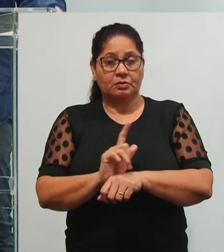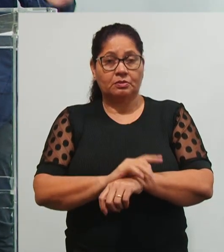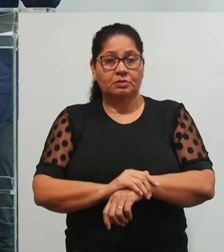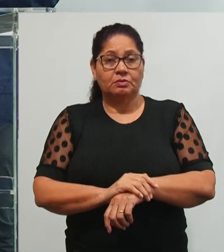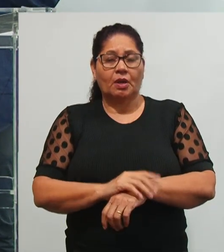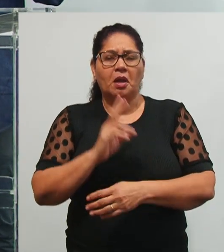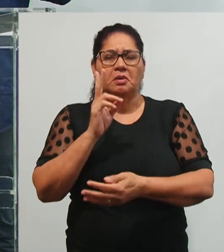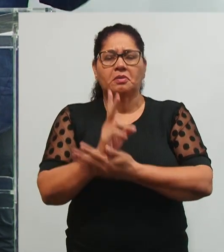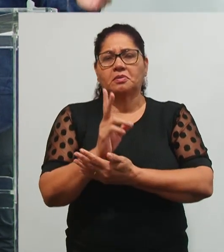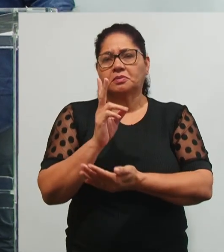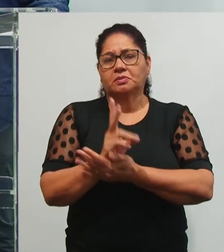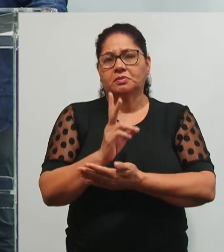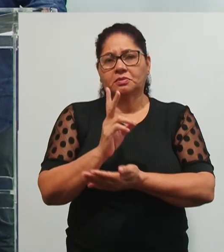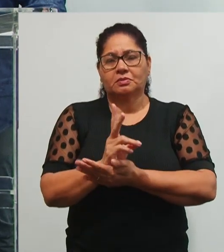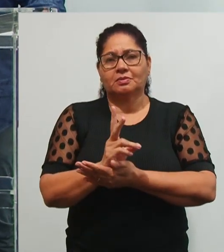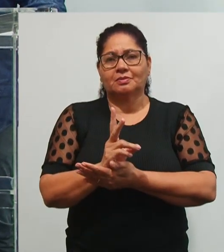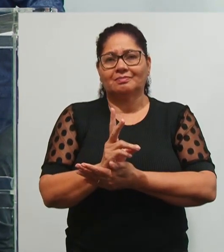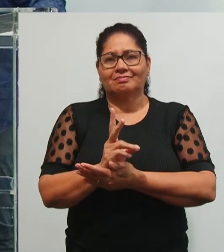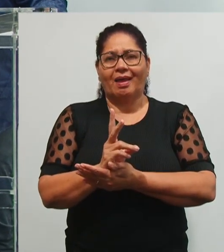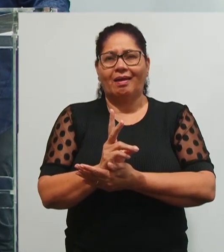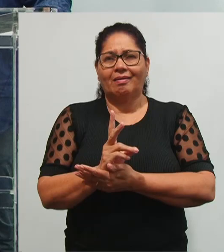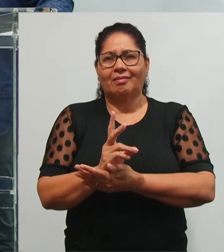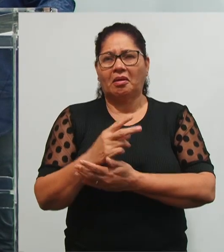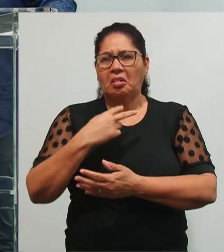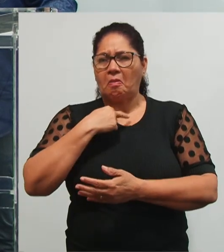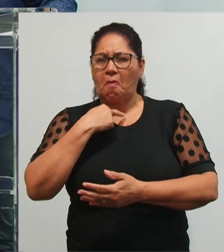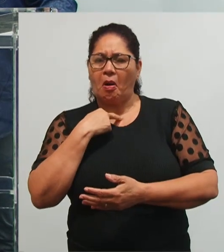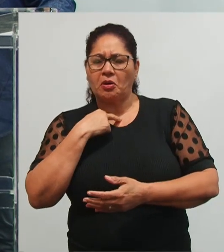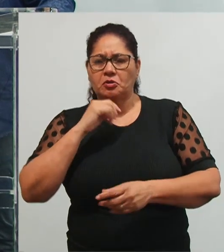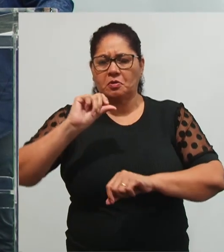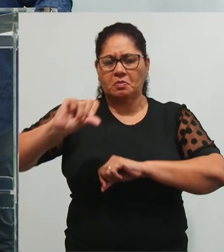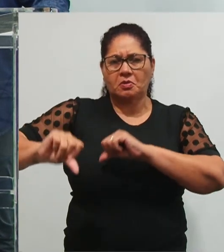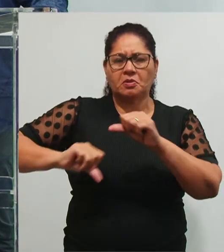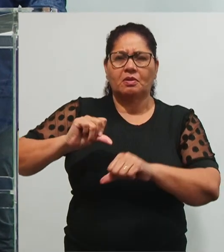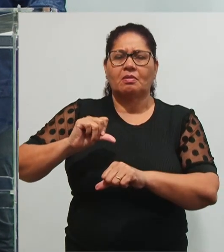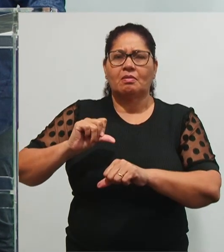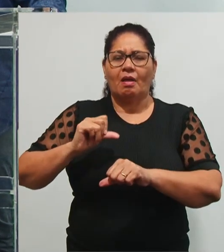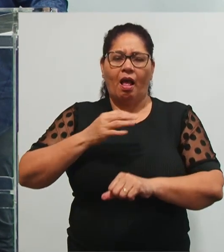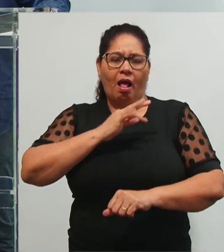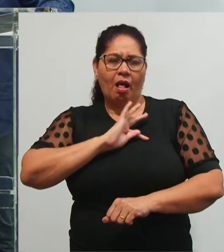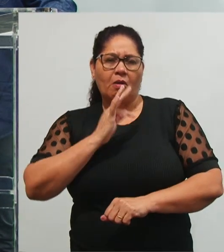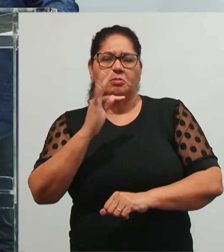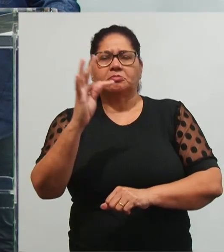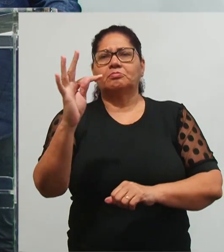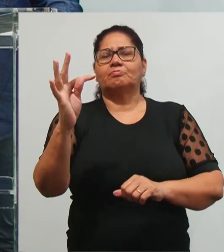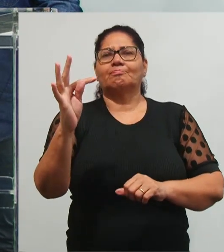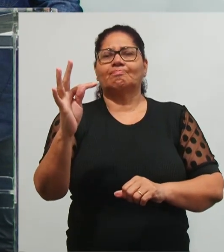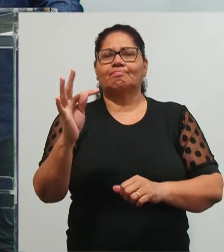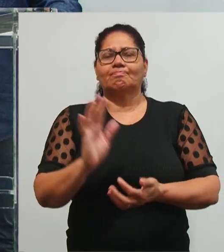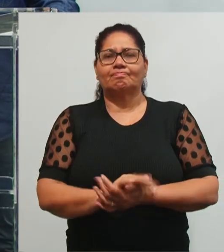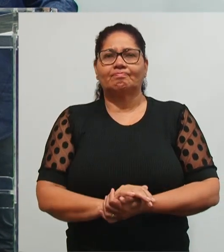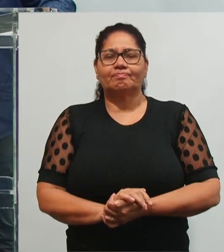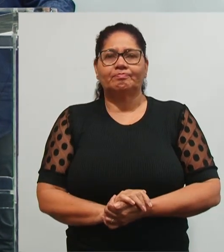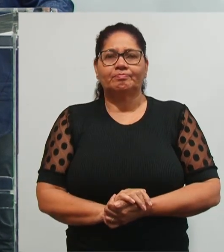que permanece inalterada, com o avanço das tecnologias, com o avanço